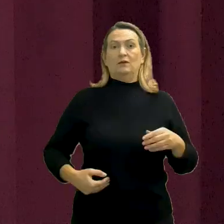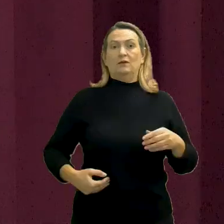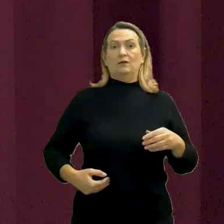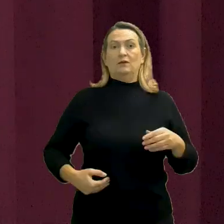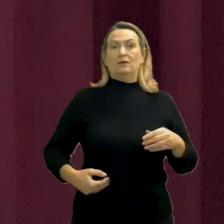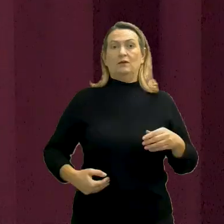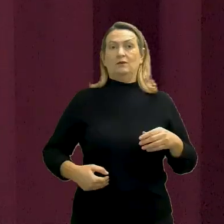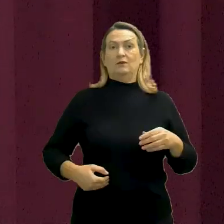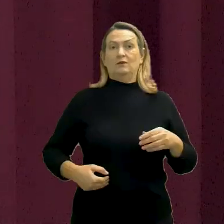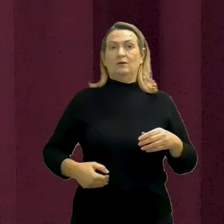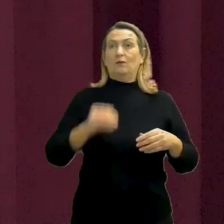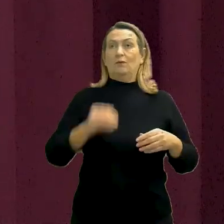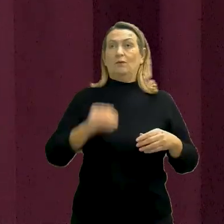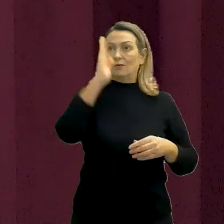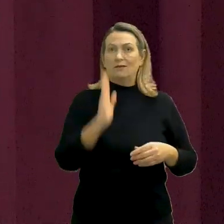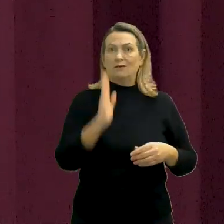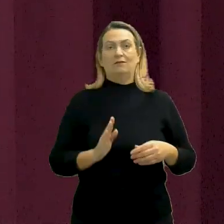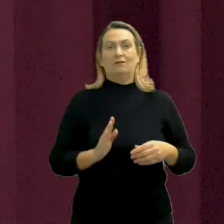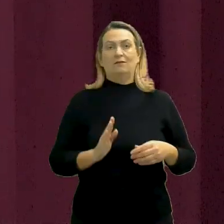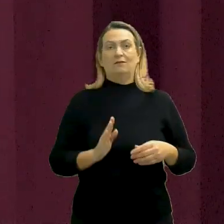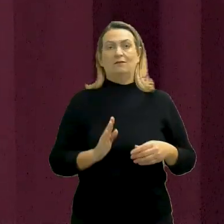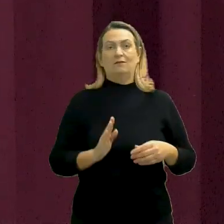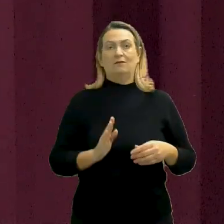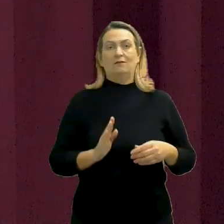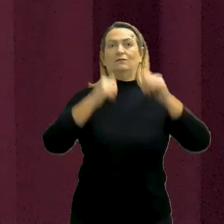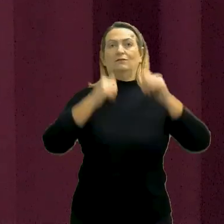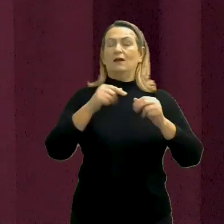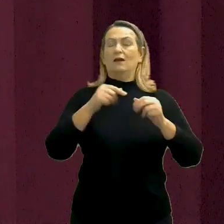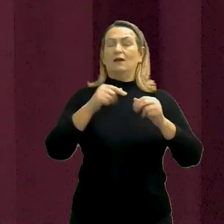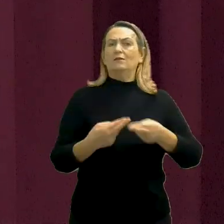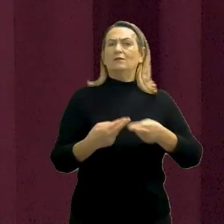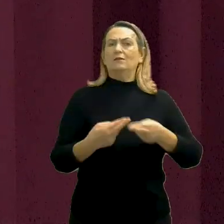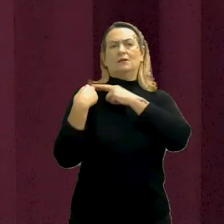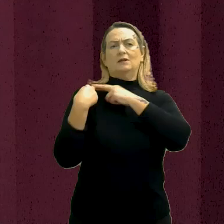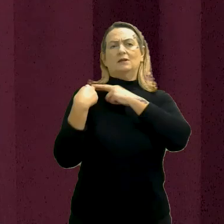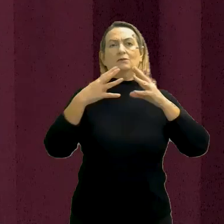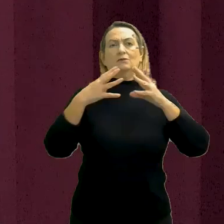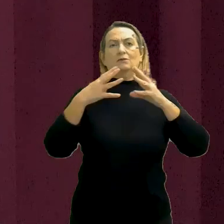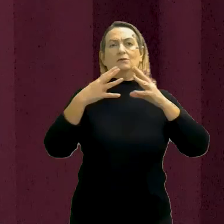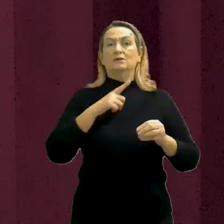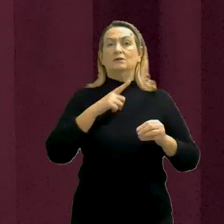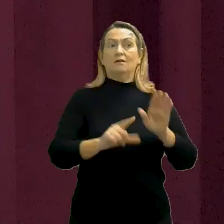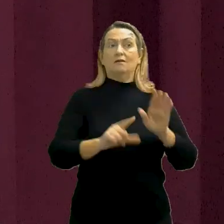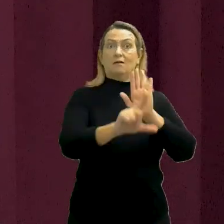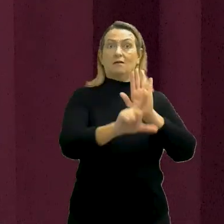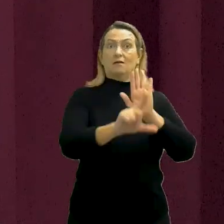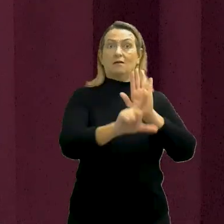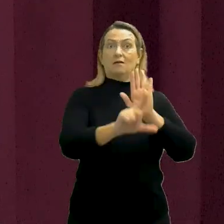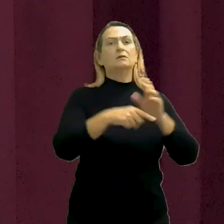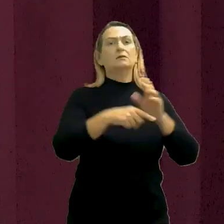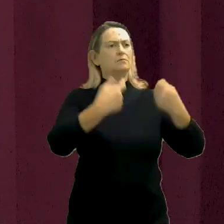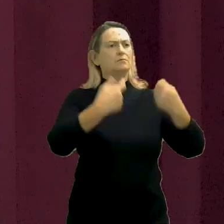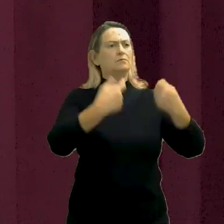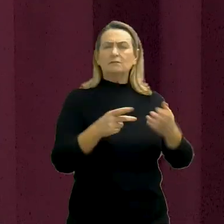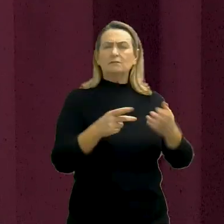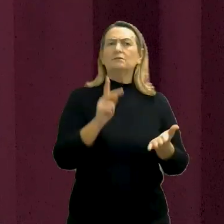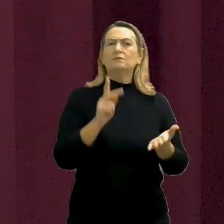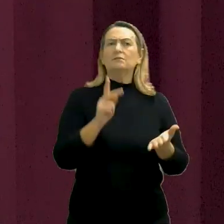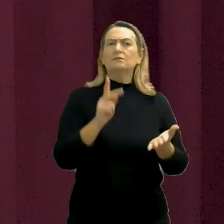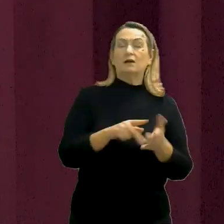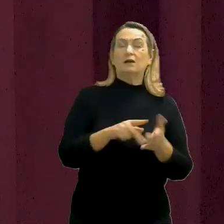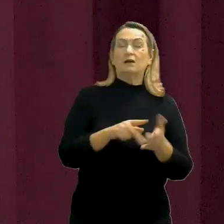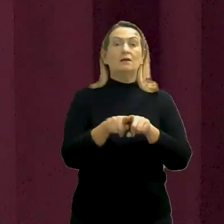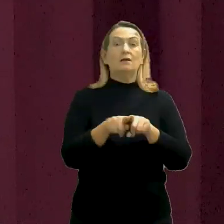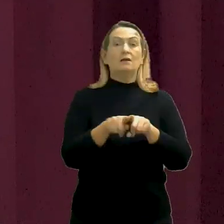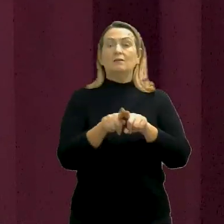tarefa de todas as instituições nós temos eh leis necessárias e leis também eh eh que muitas vezes não não